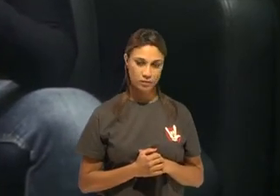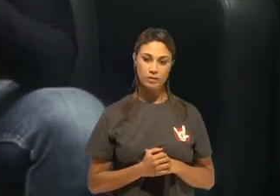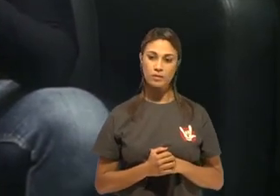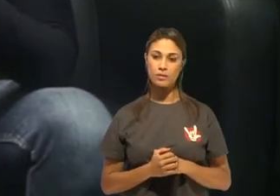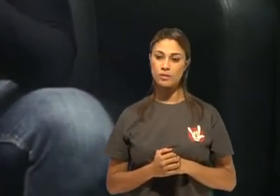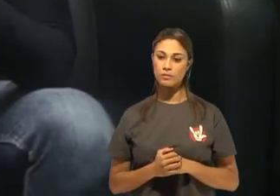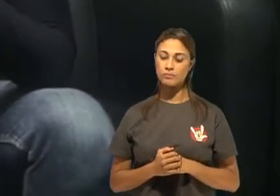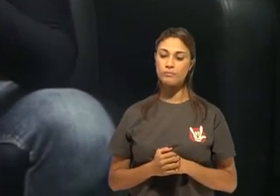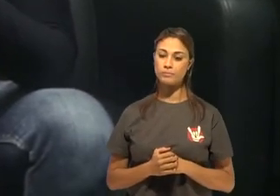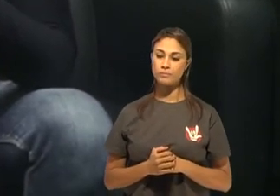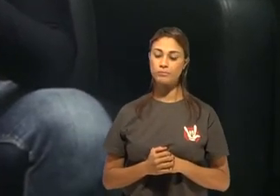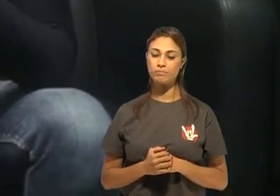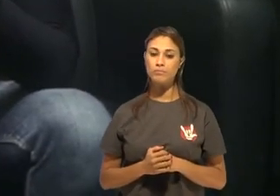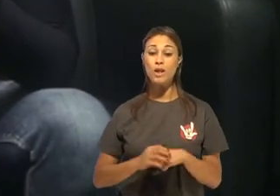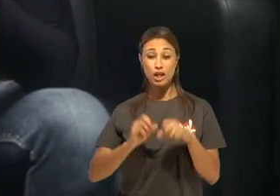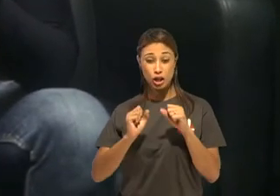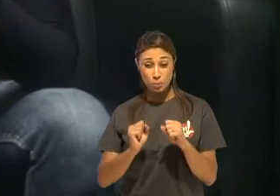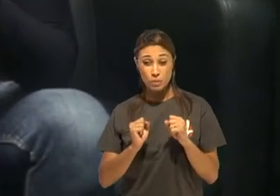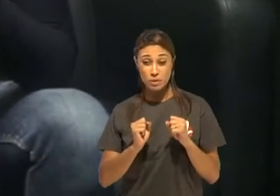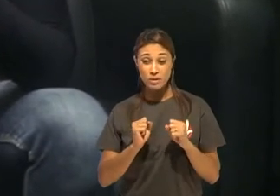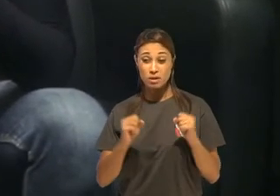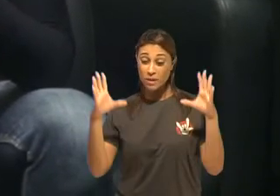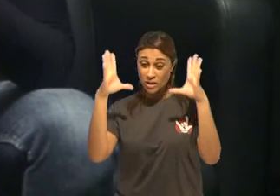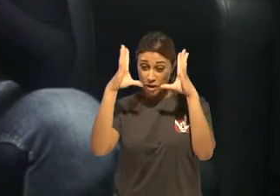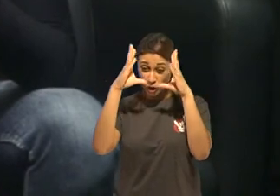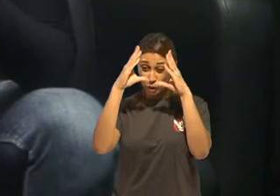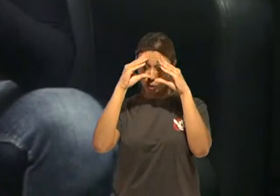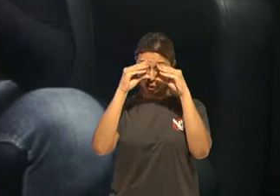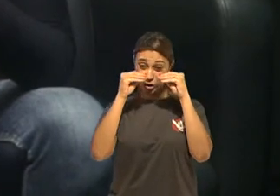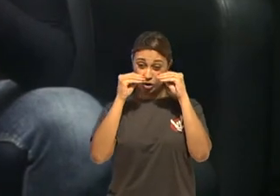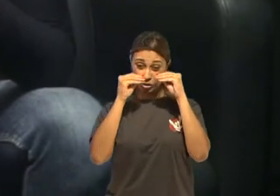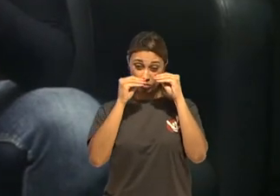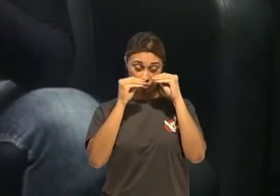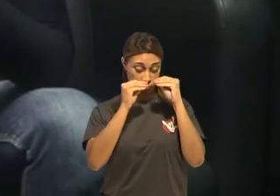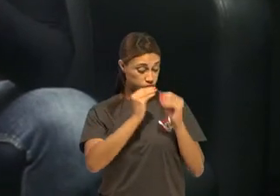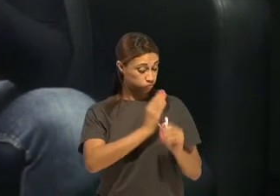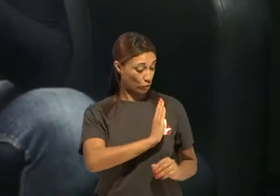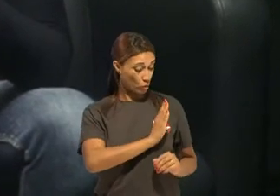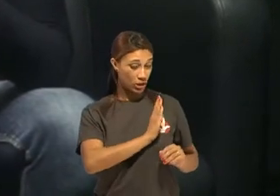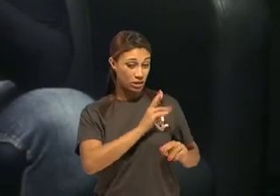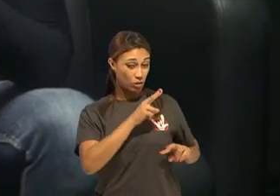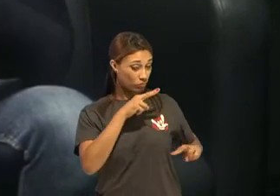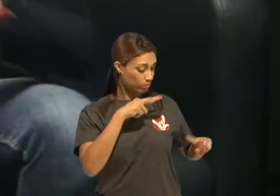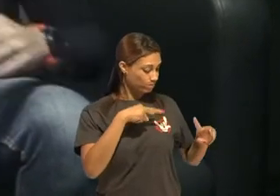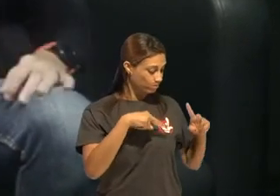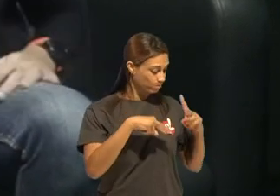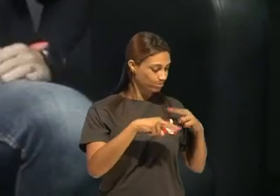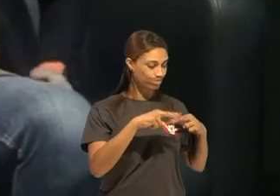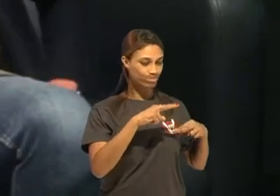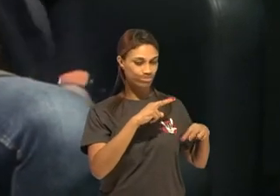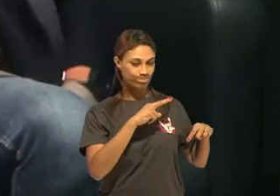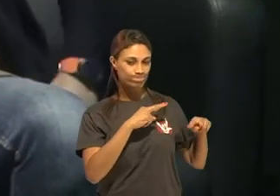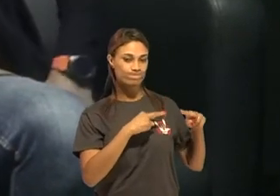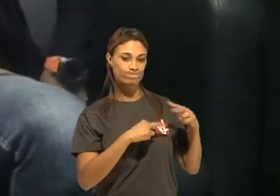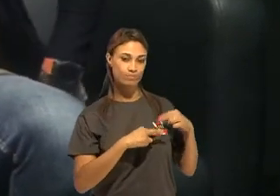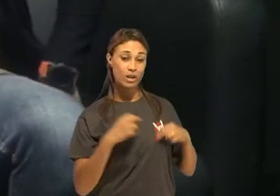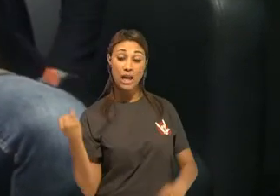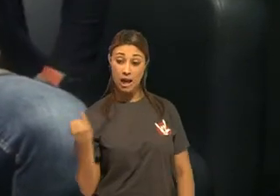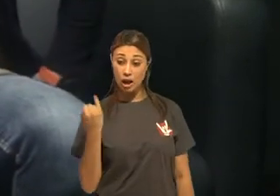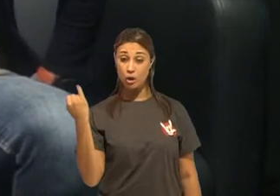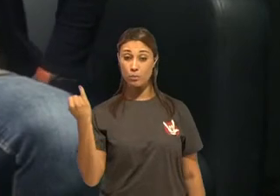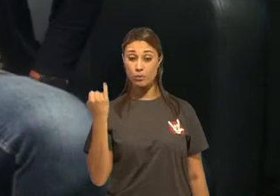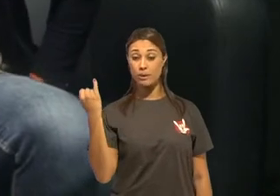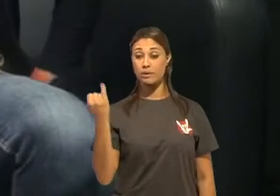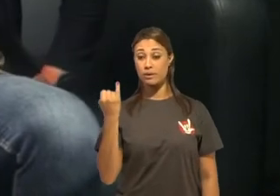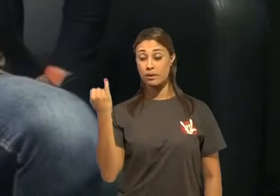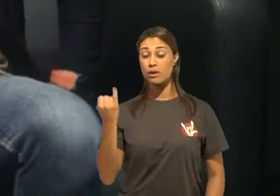sondar o nosso coração com relação àquilo que de fato é o mais importante da vida. são as nossas relações. Os